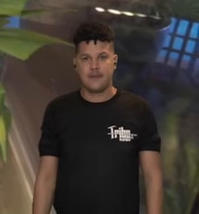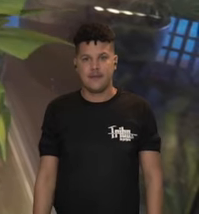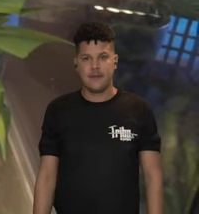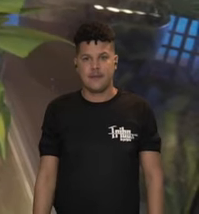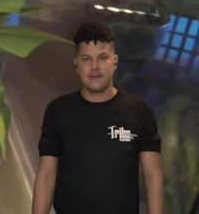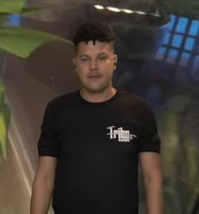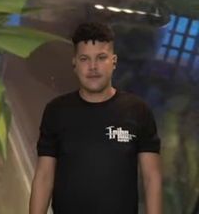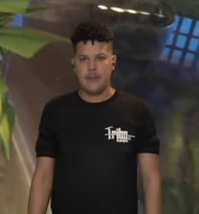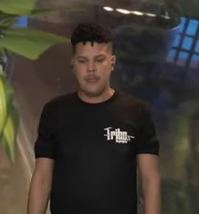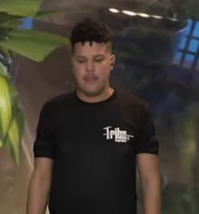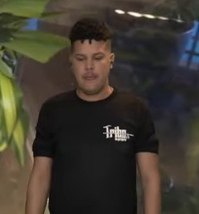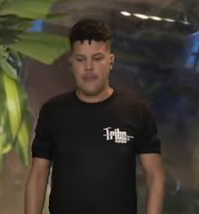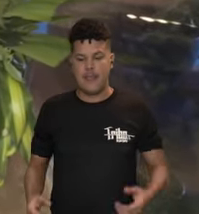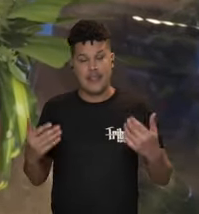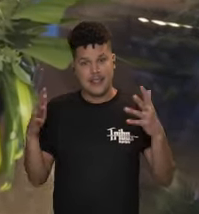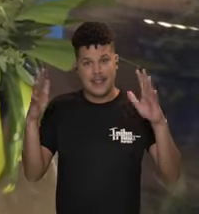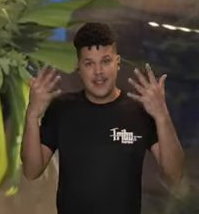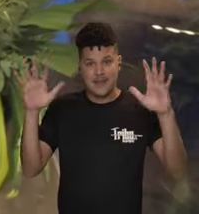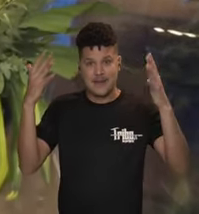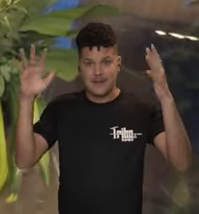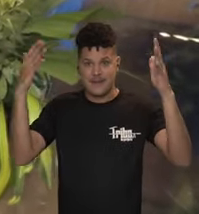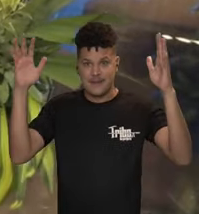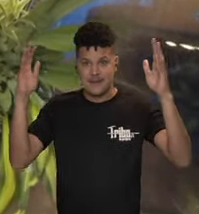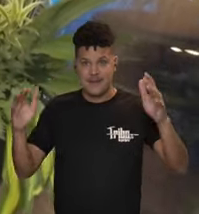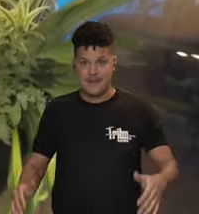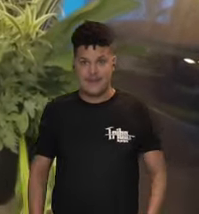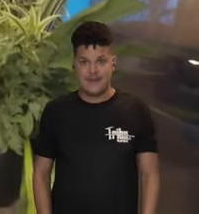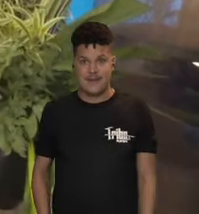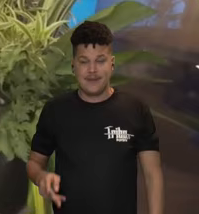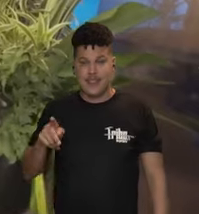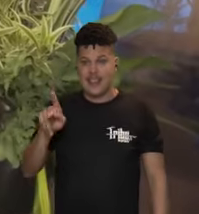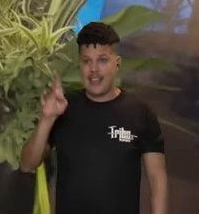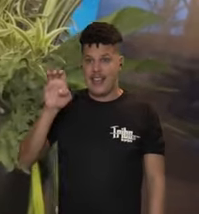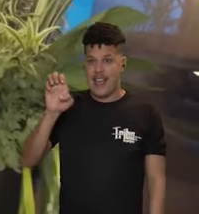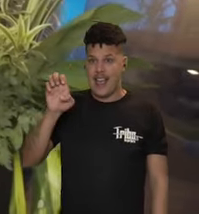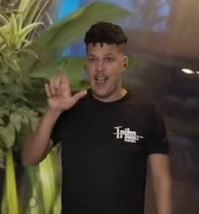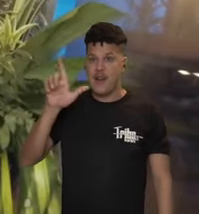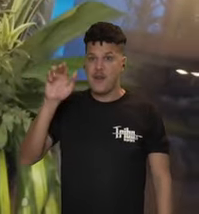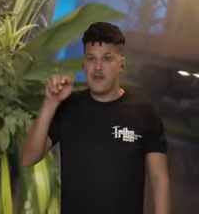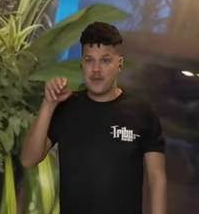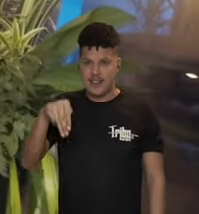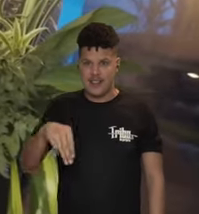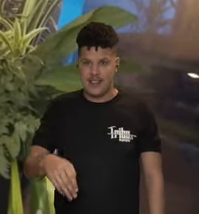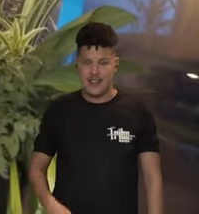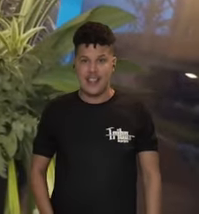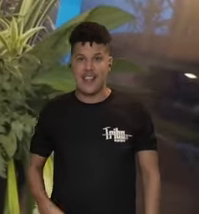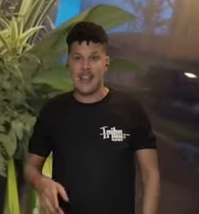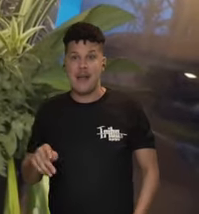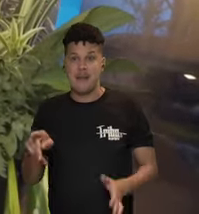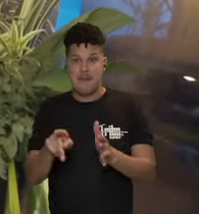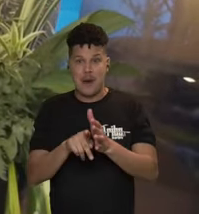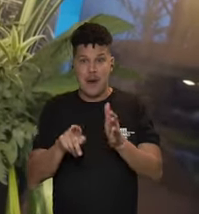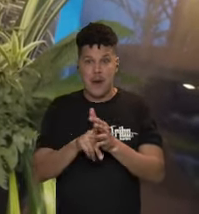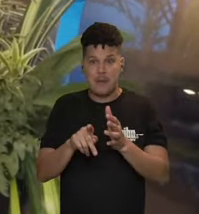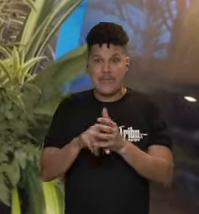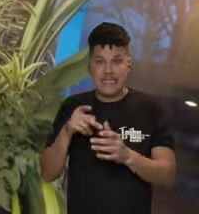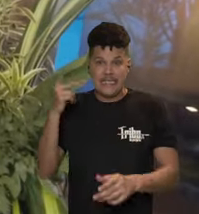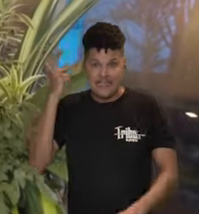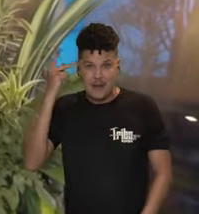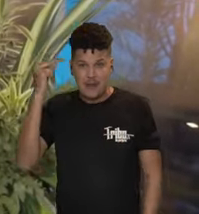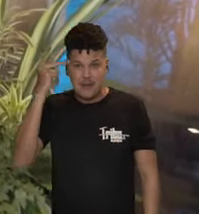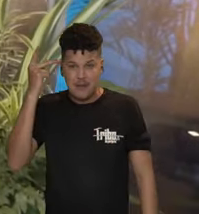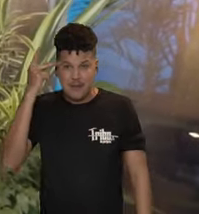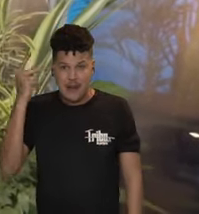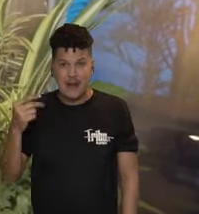velho. Bora, bora. Salve, salve, salve, salve. Kevin? Kelvin de salve Ribeirão. Salve, Kelvin de Ribeirão Preto, mano, meu parceiro, porra,